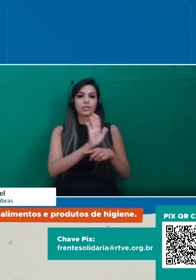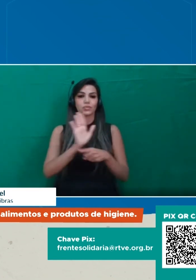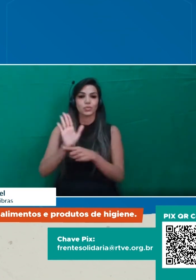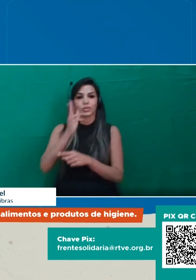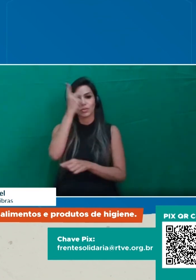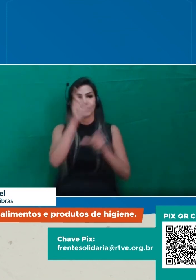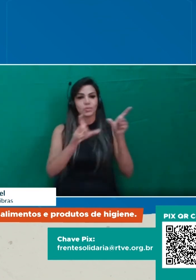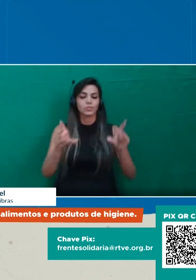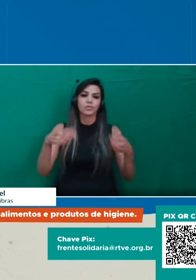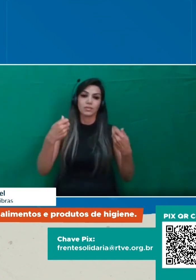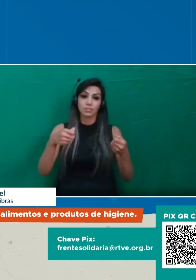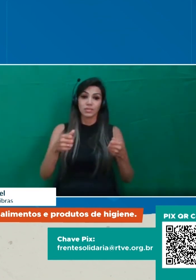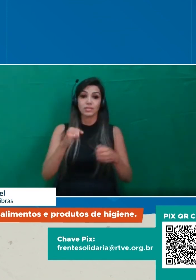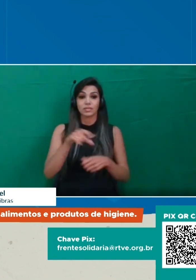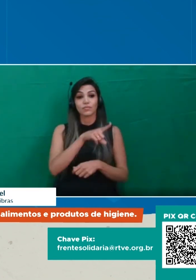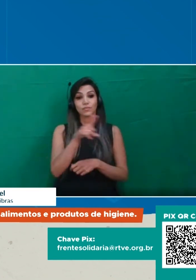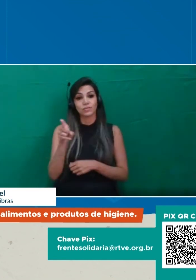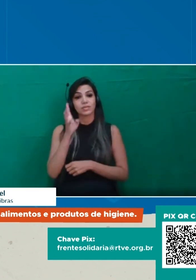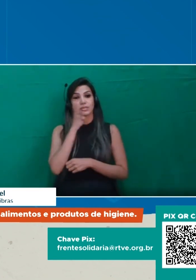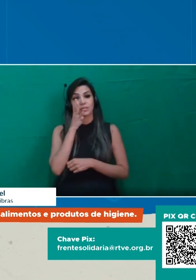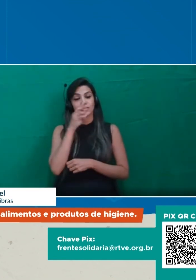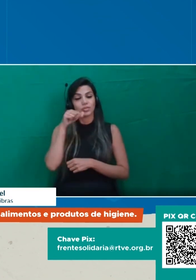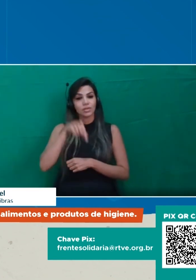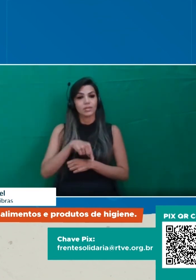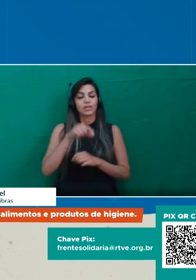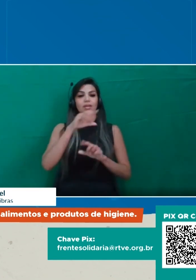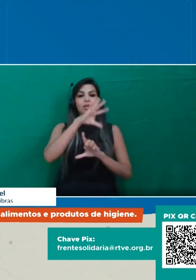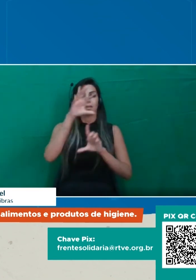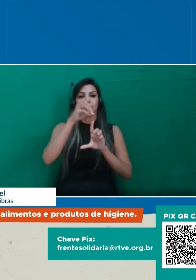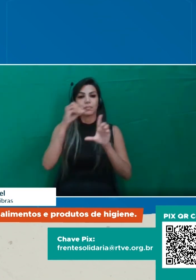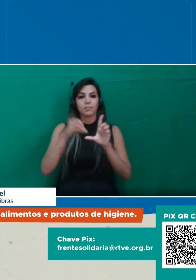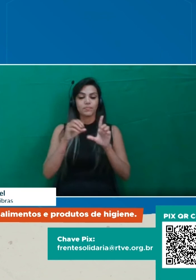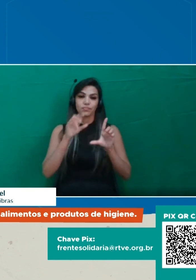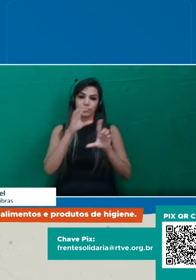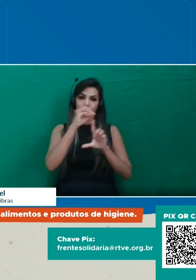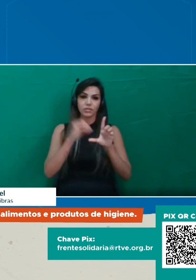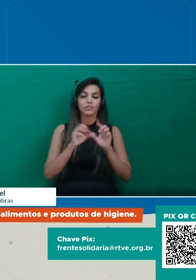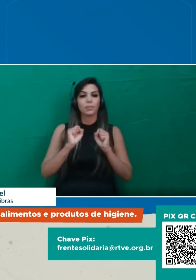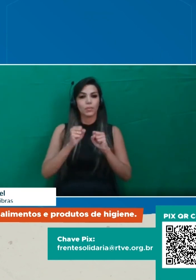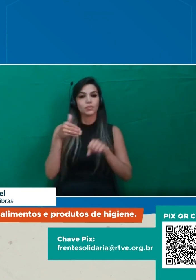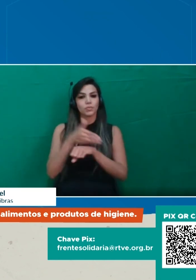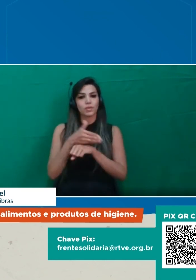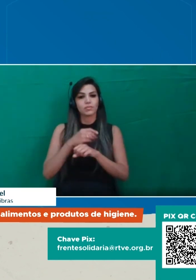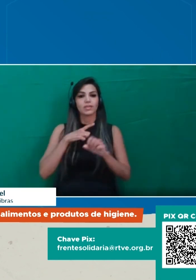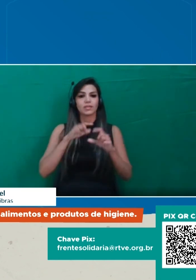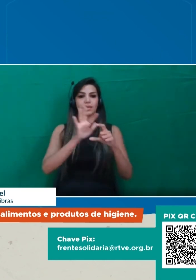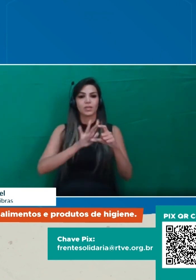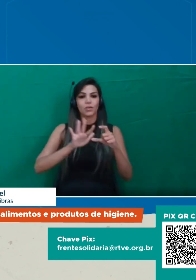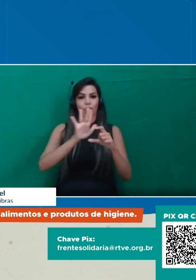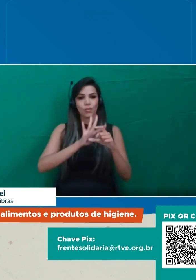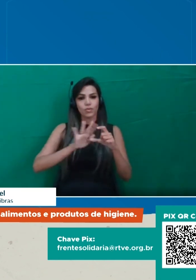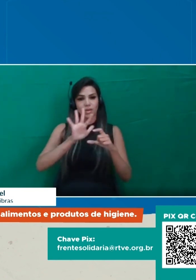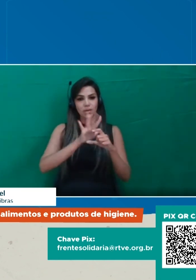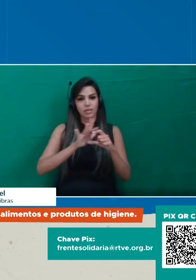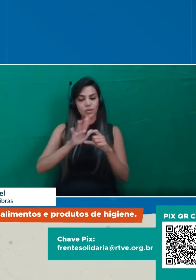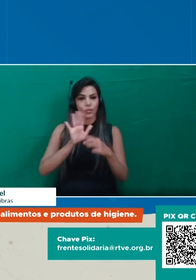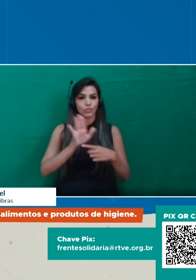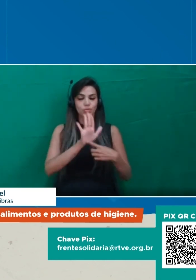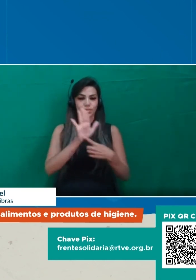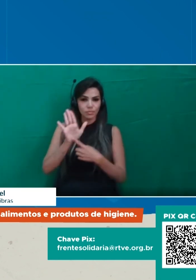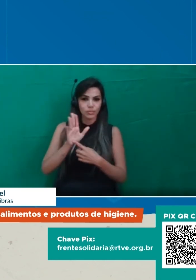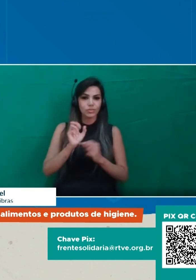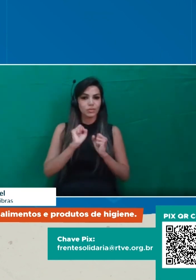também está assistindo pela TV pode participar por meio desse QR Code que está aparecendo aí na tela. E